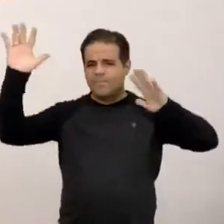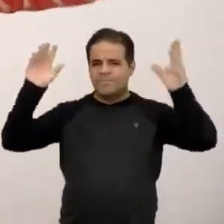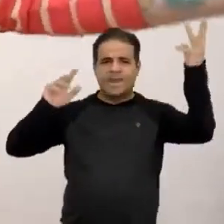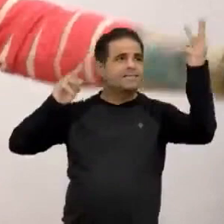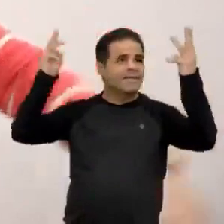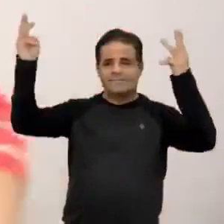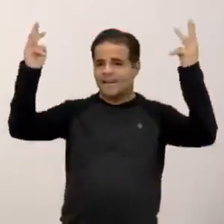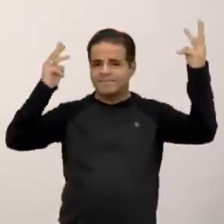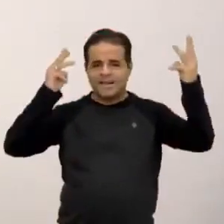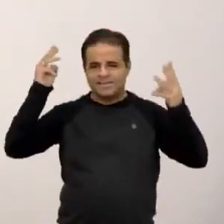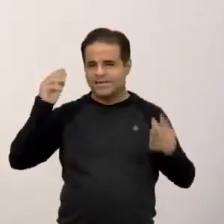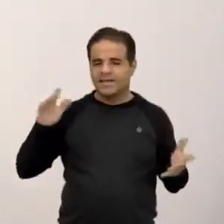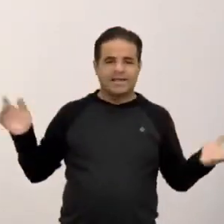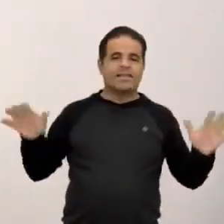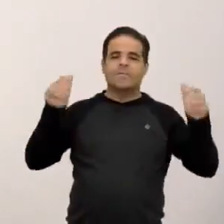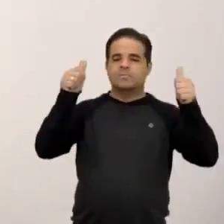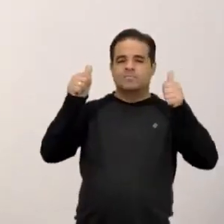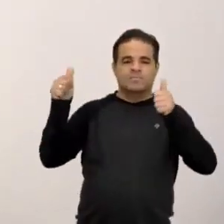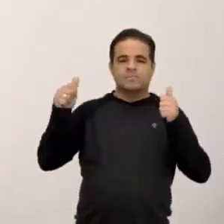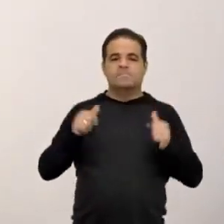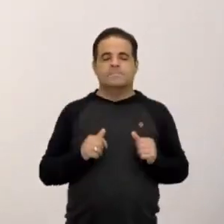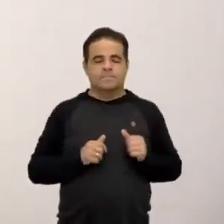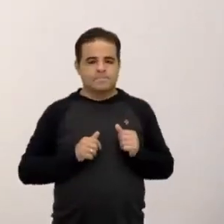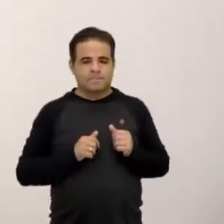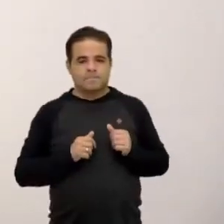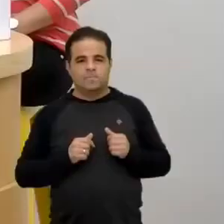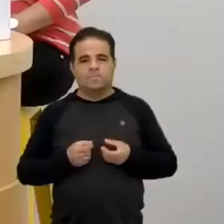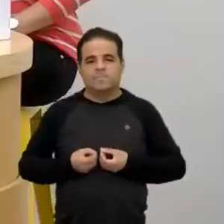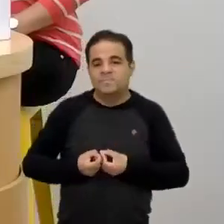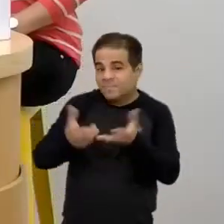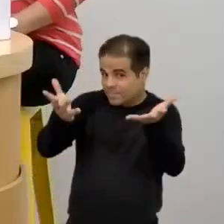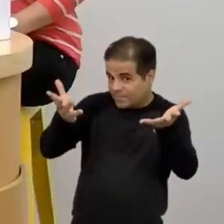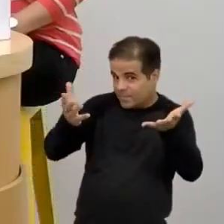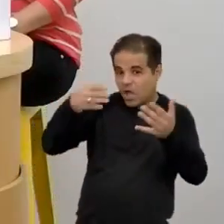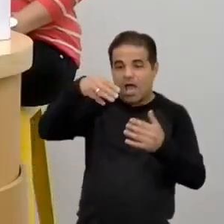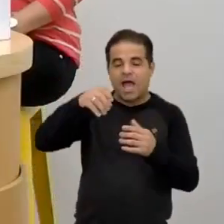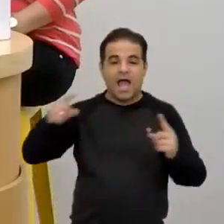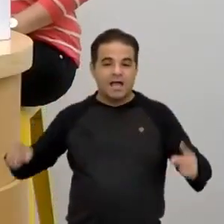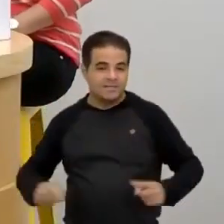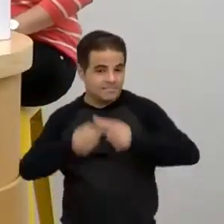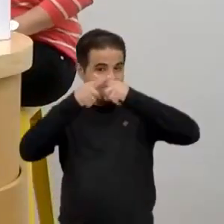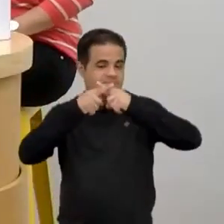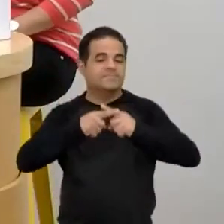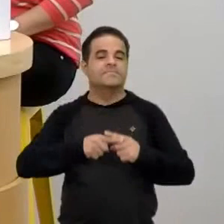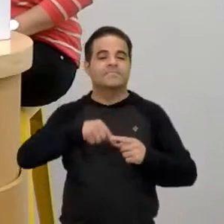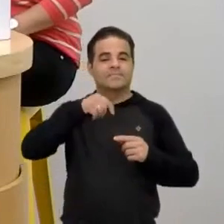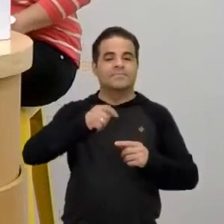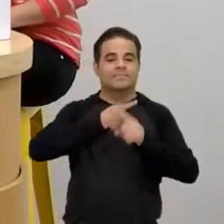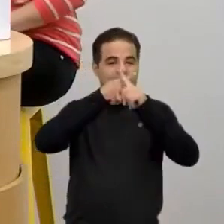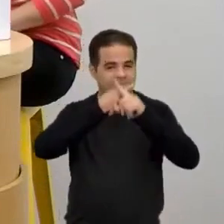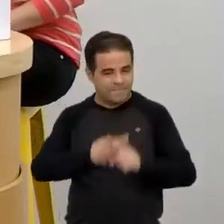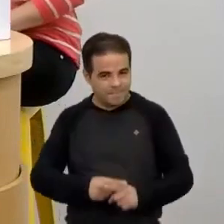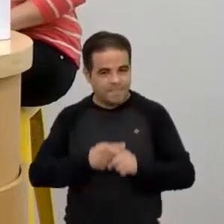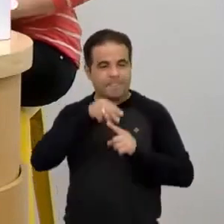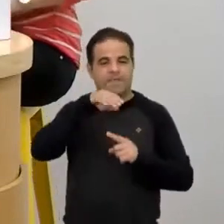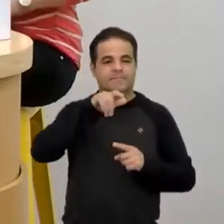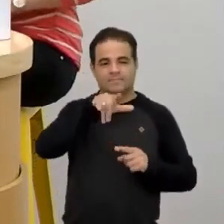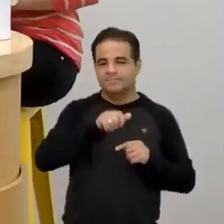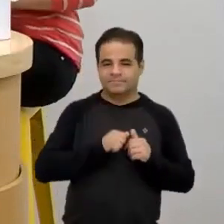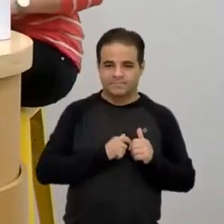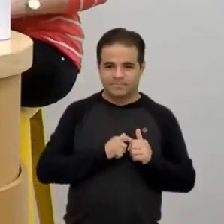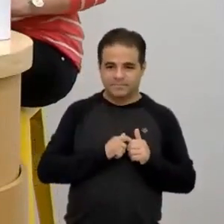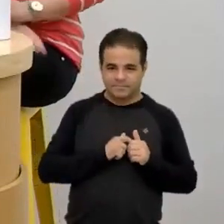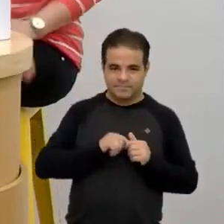pra tudo quanto que é lado. Tá bom. Joga na Mega. É verdade, né? No joga jogo, na Mega naquele outro jogo lá. Mas aí o que